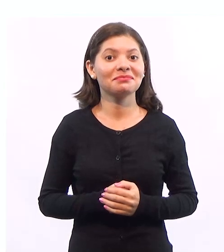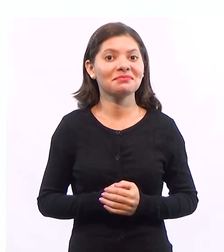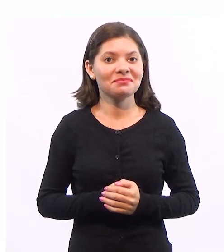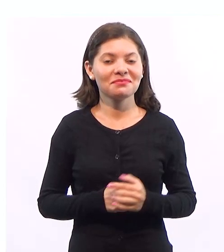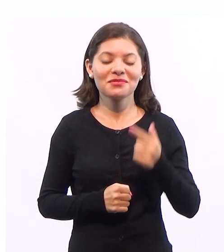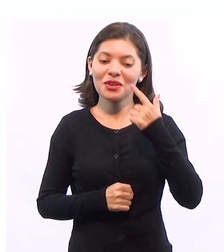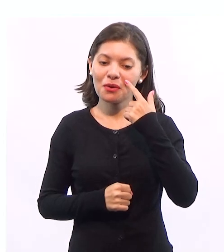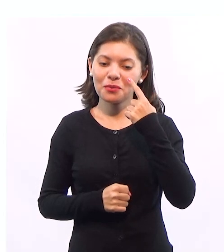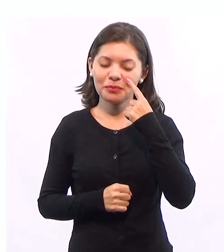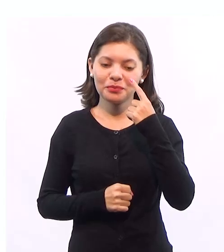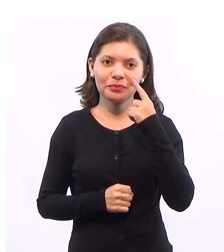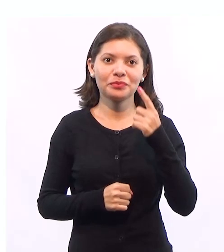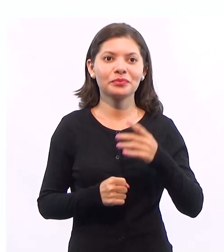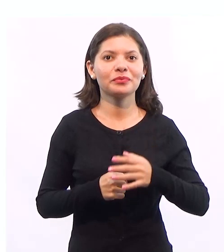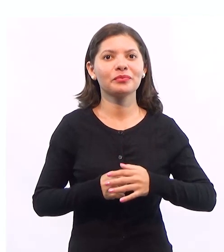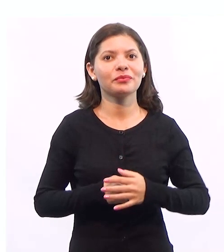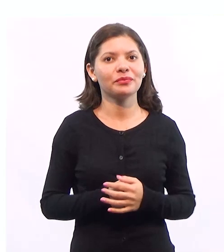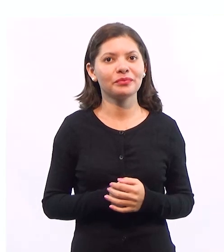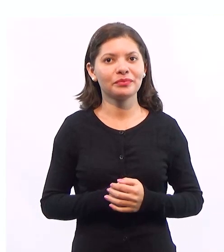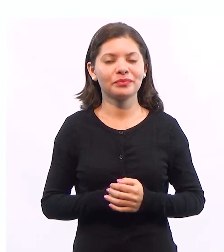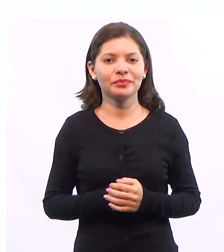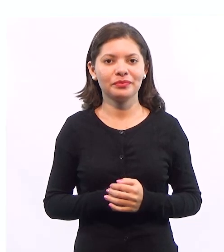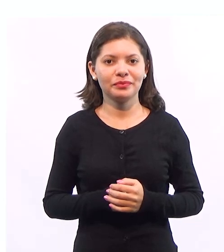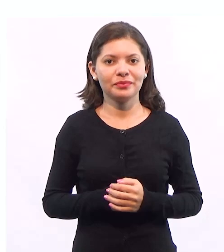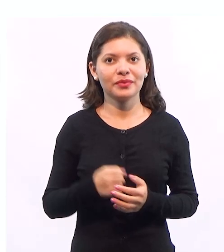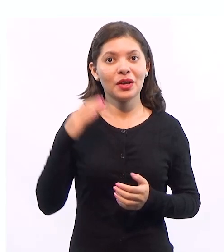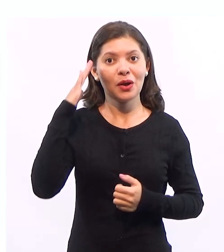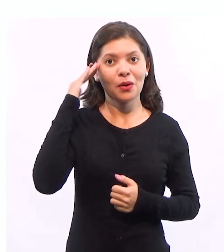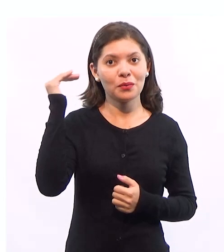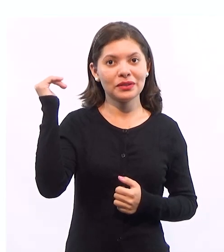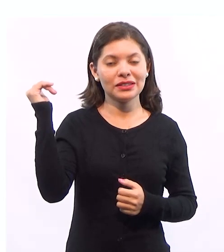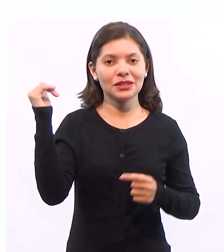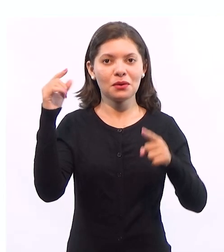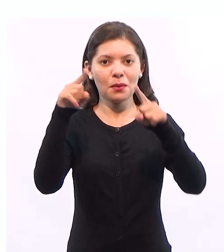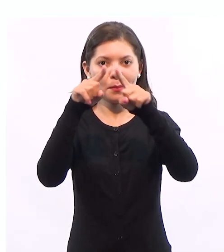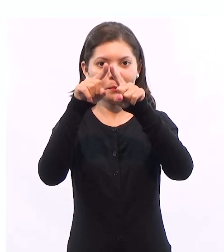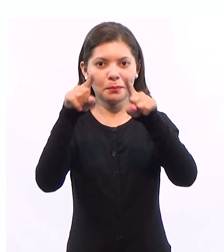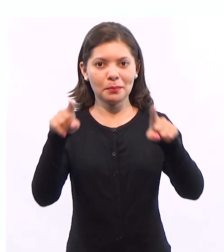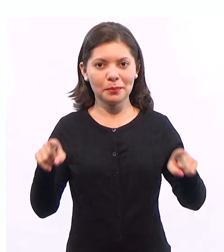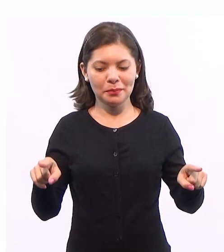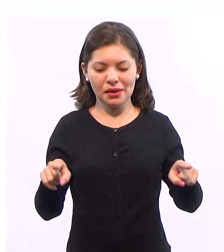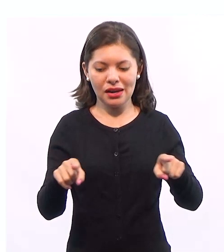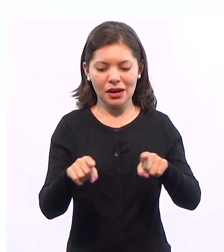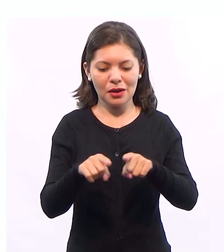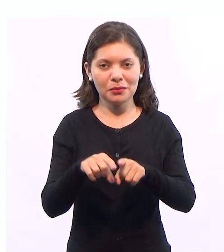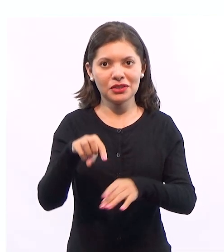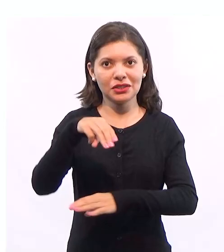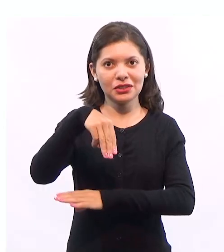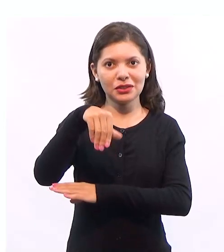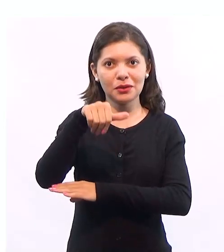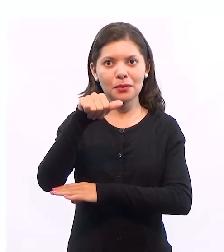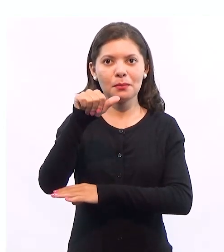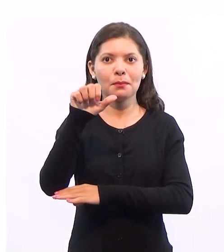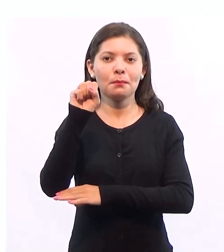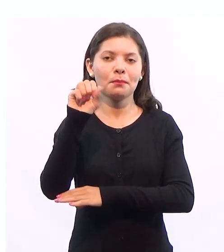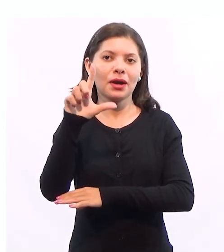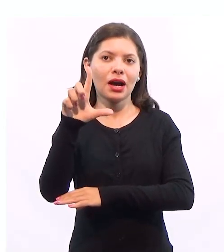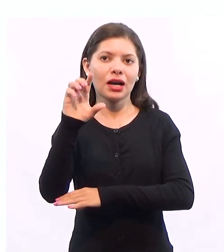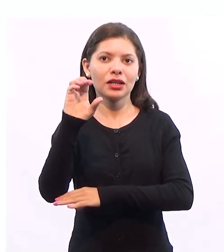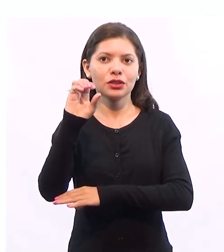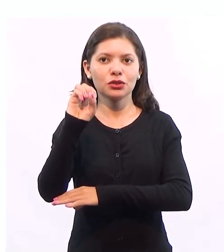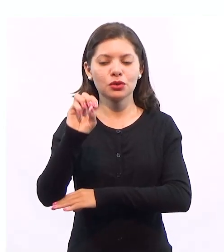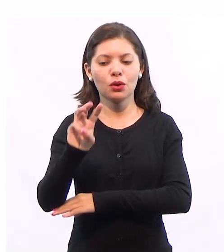ó. Abraham Maslow, tá? Mais conhecido aí como a pirâmide de Maslow. Deixa eu colocar aqui. Pirâmide de Maslow,